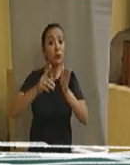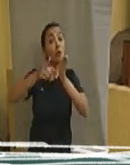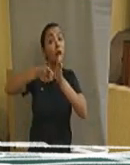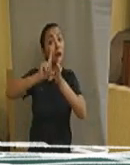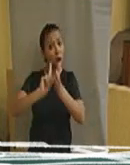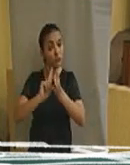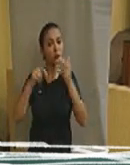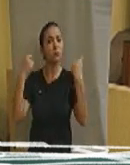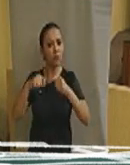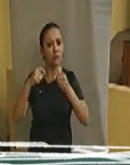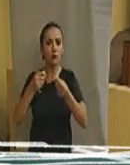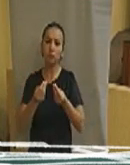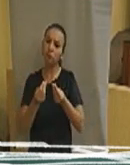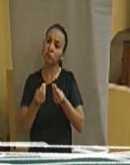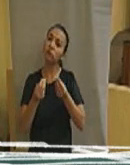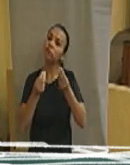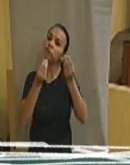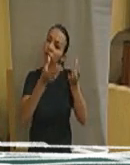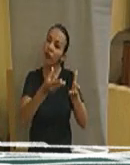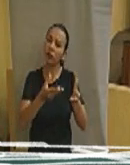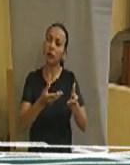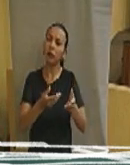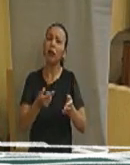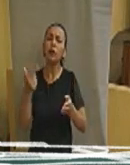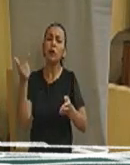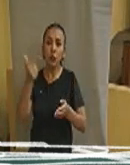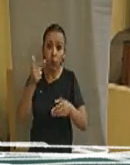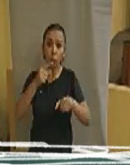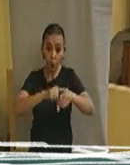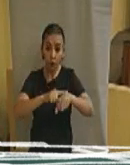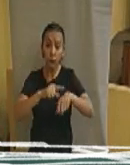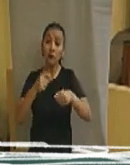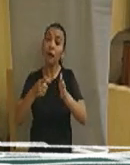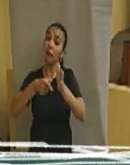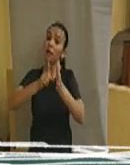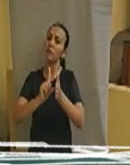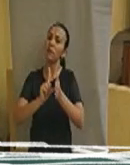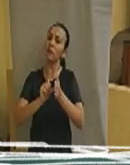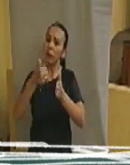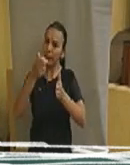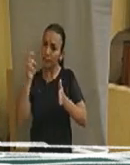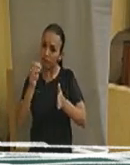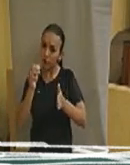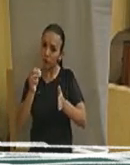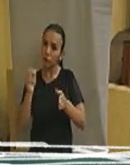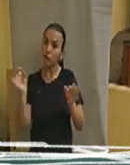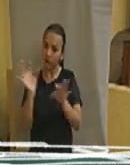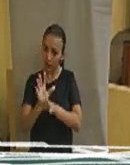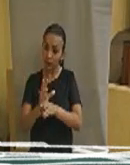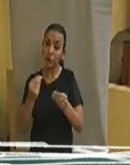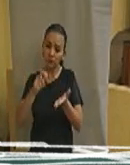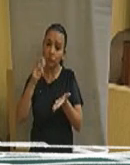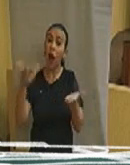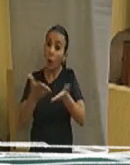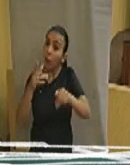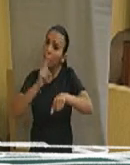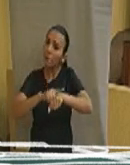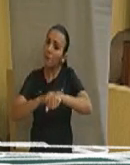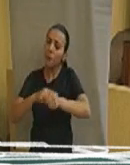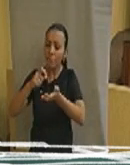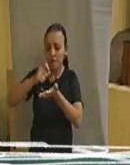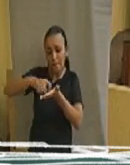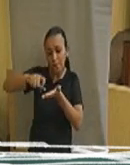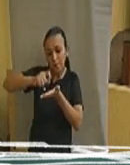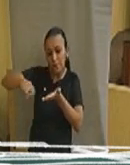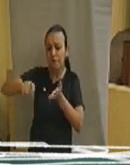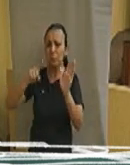antecedência para encerrar o segundo bloco. Então, nós temos esse momento para nos inscrevermos, para a comunidade se inscrever para